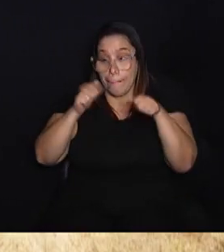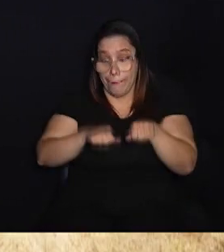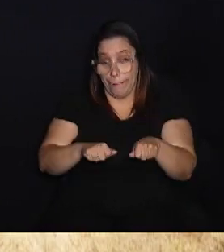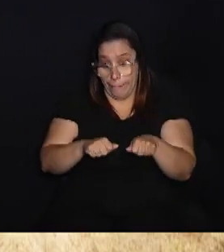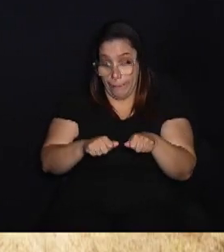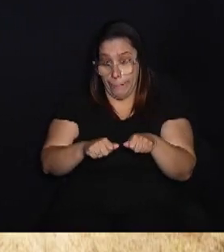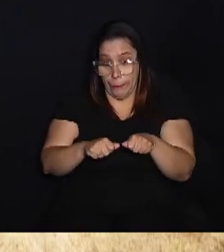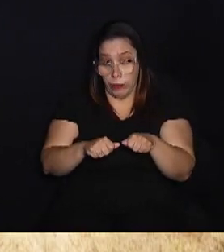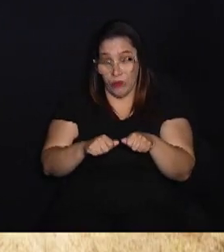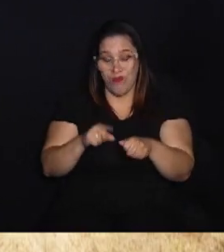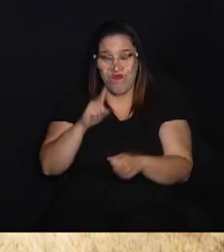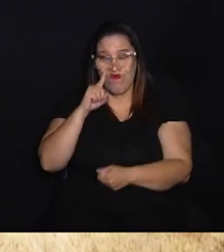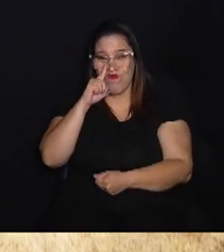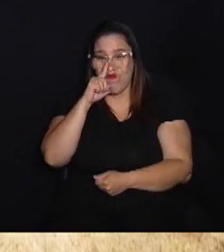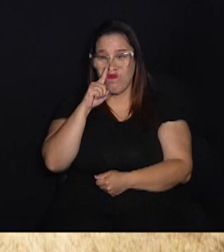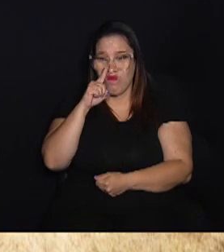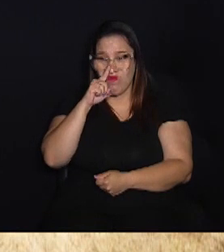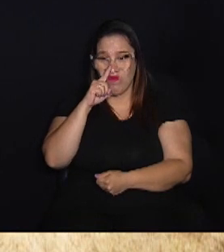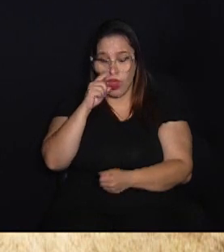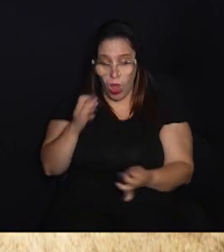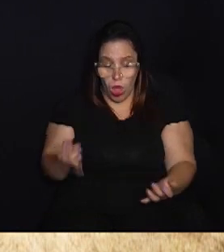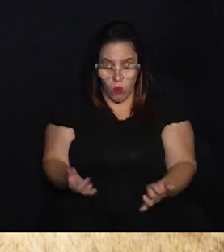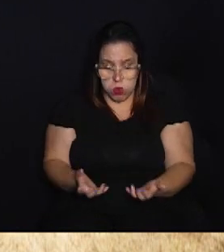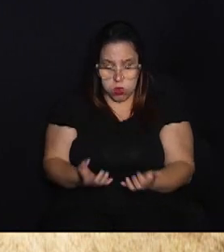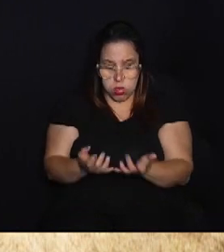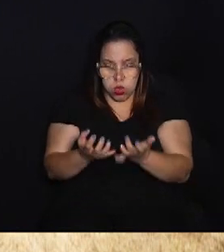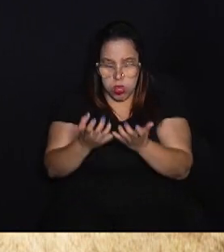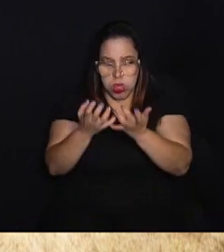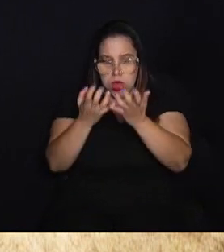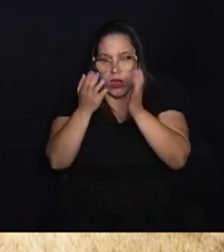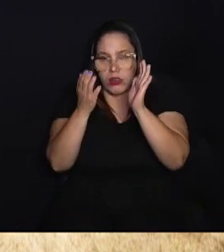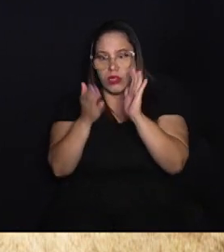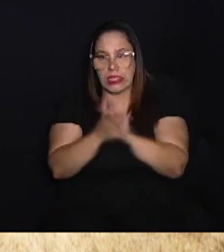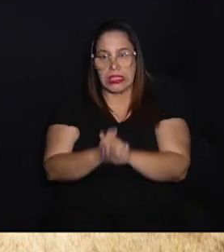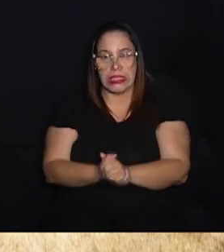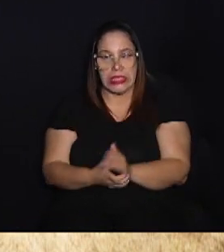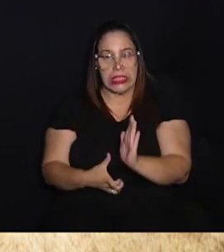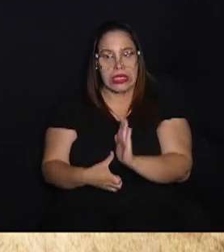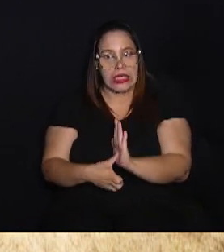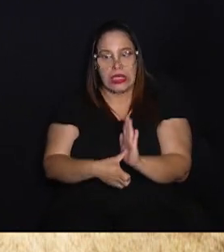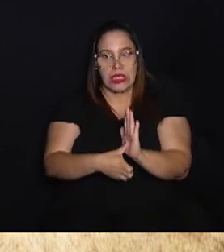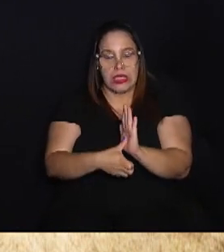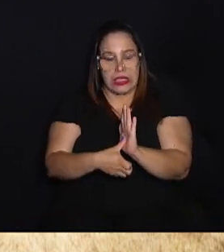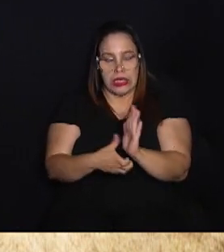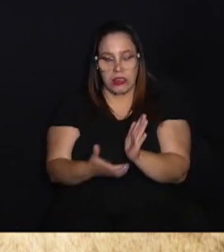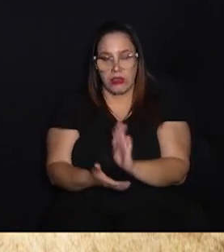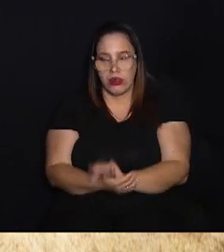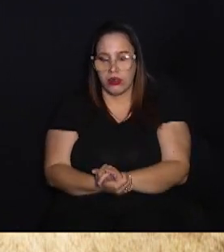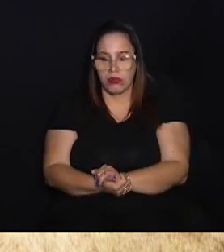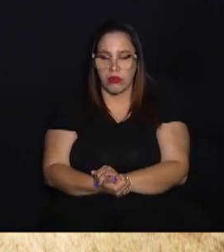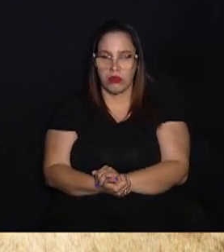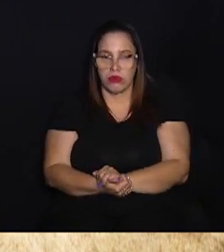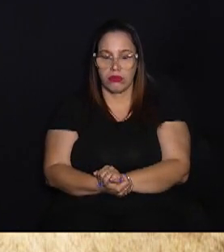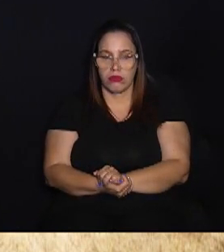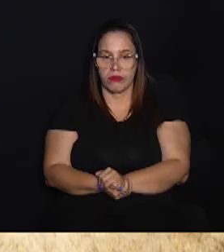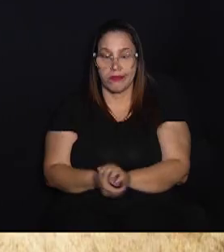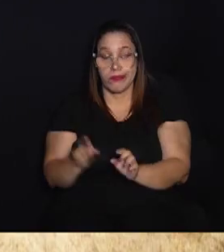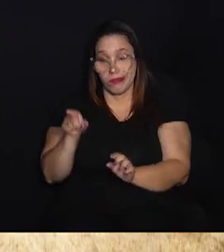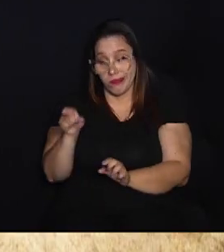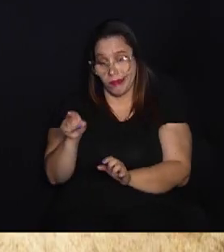né, de risco de incineração de uma documentação de processos, né, que